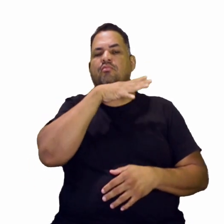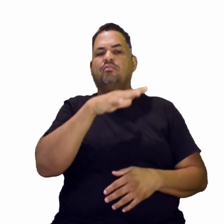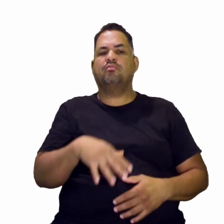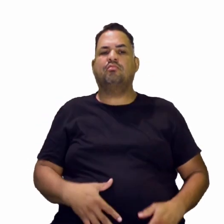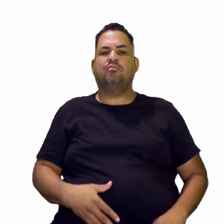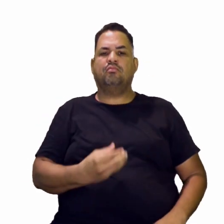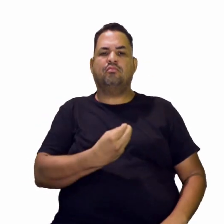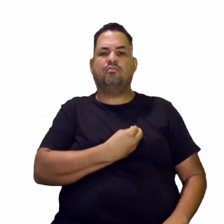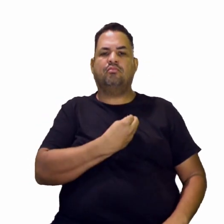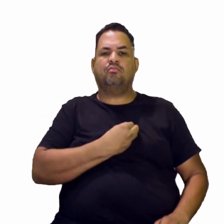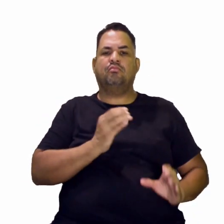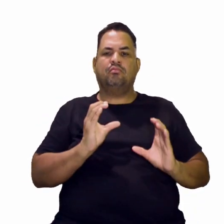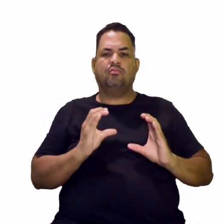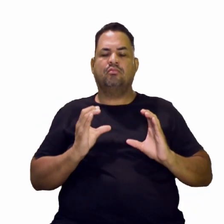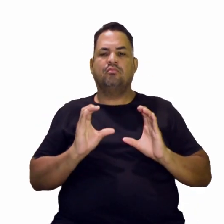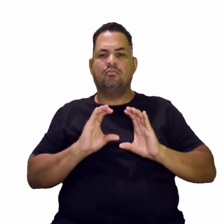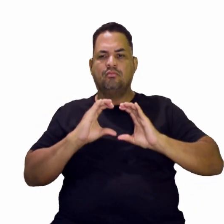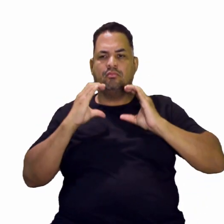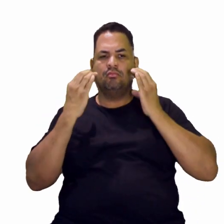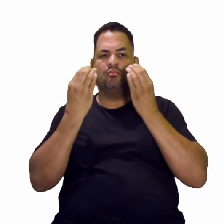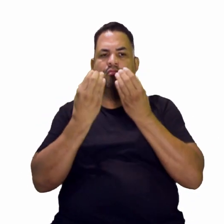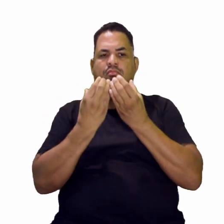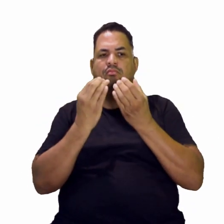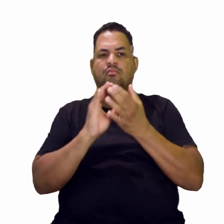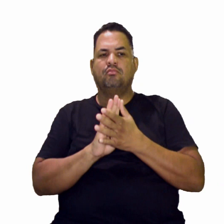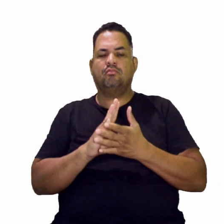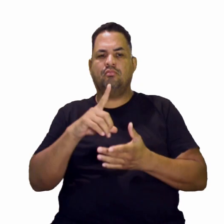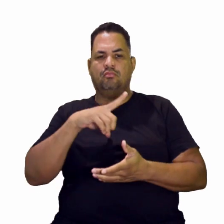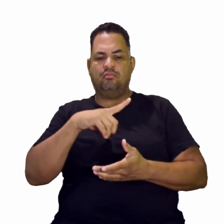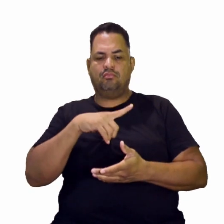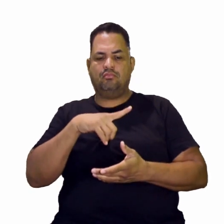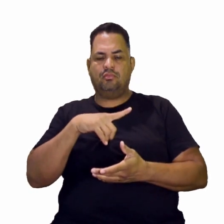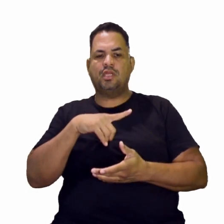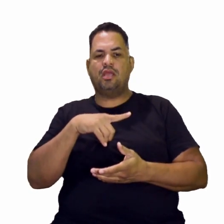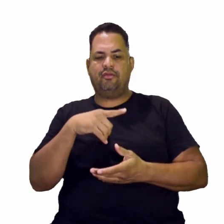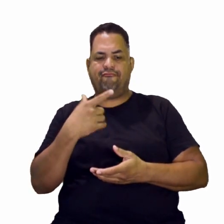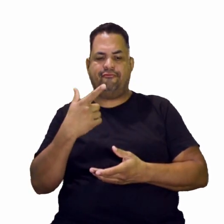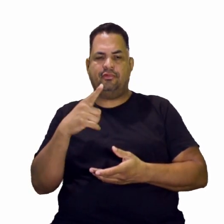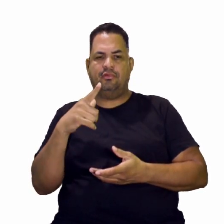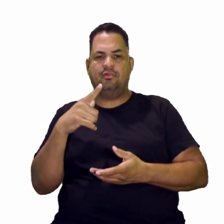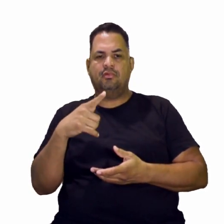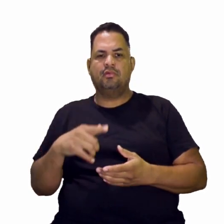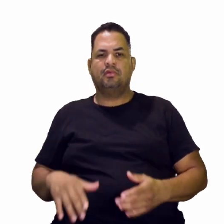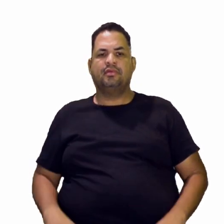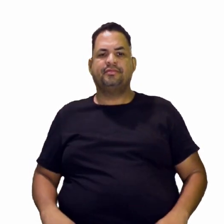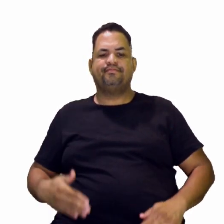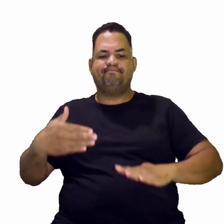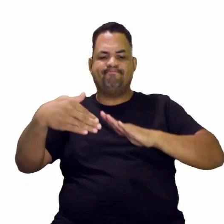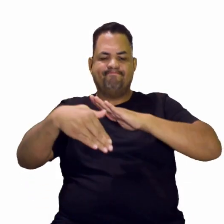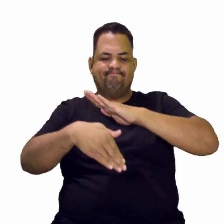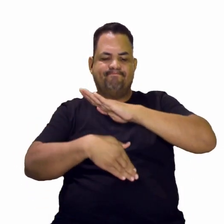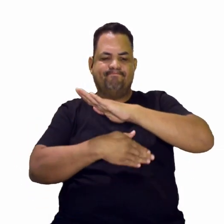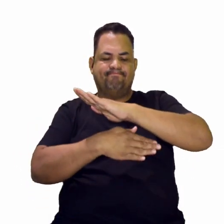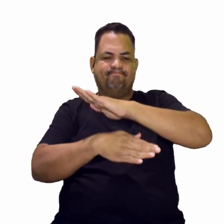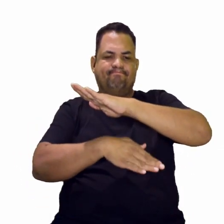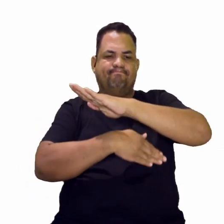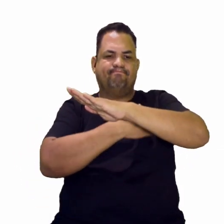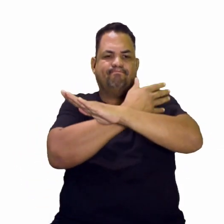Os seres vivos de uma comunidade são componentes bióticos, seres vivos, de um